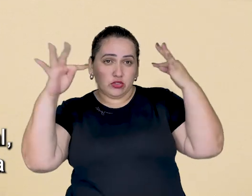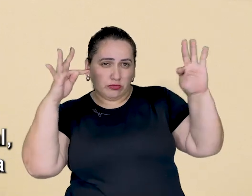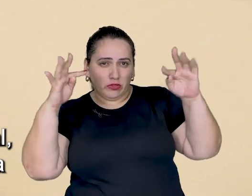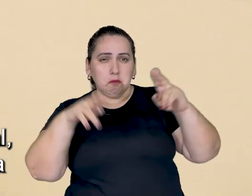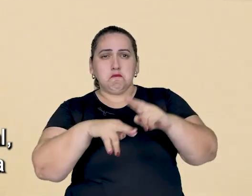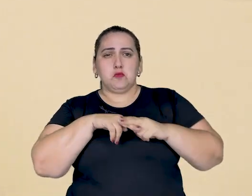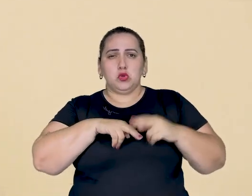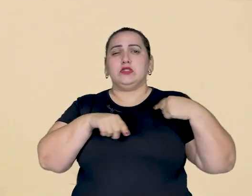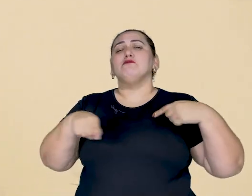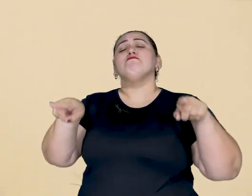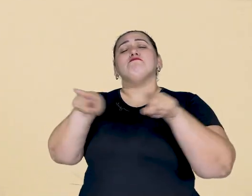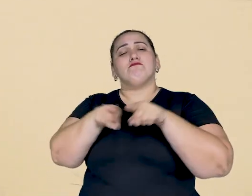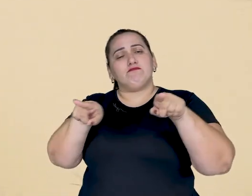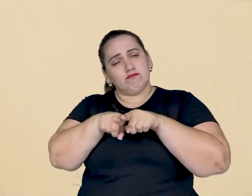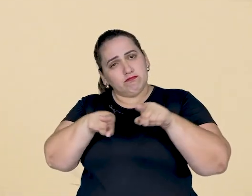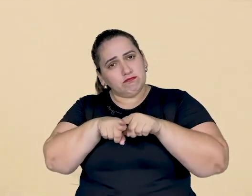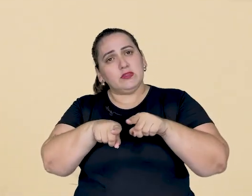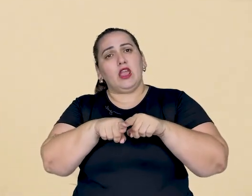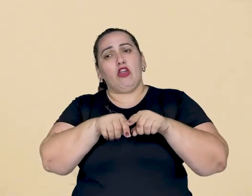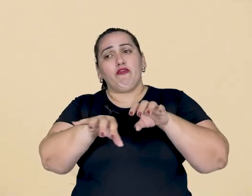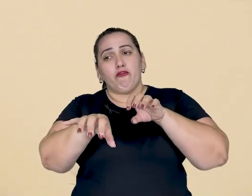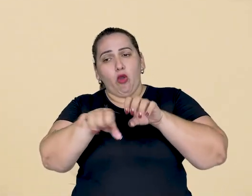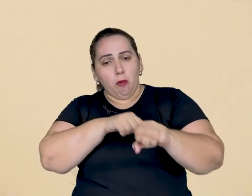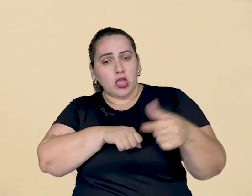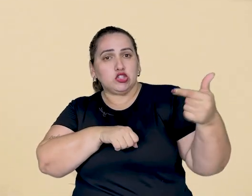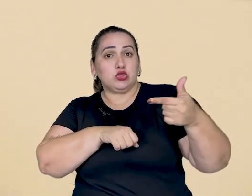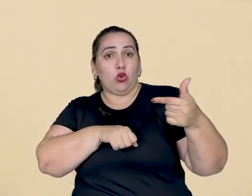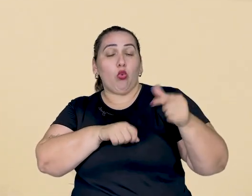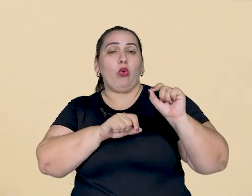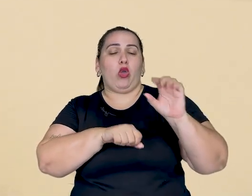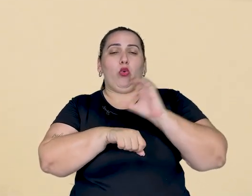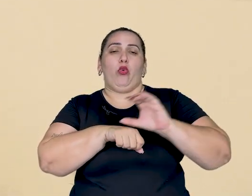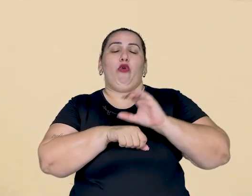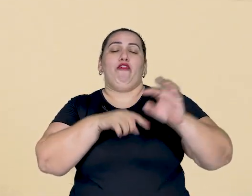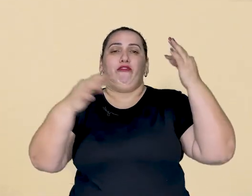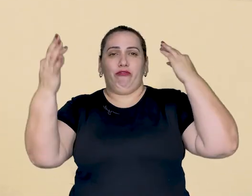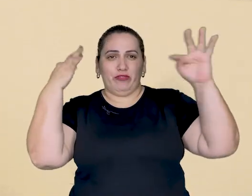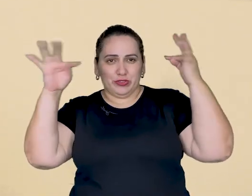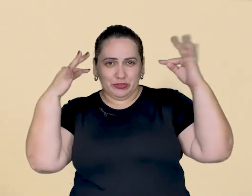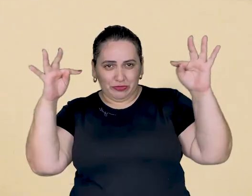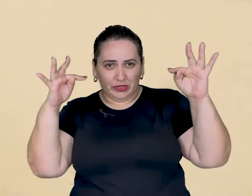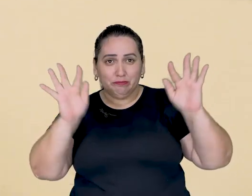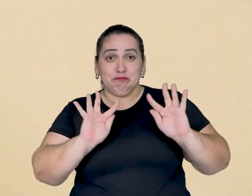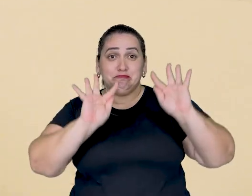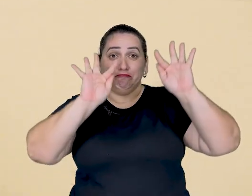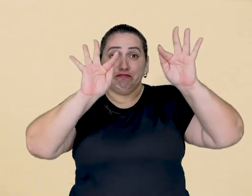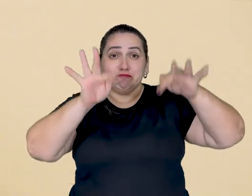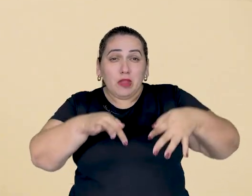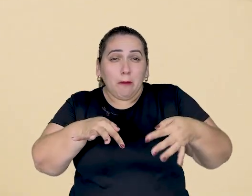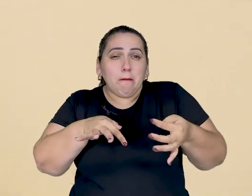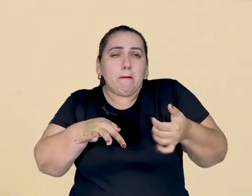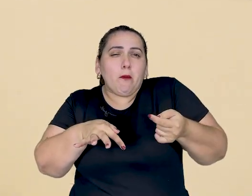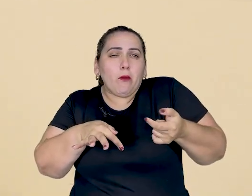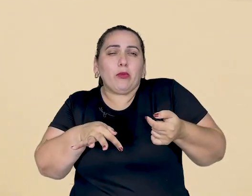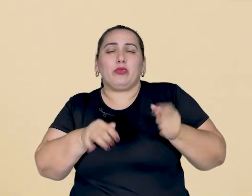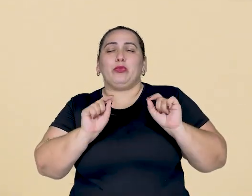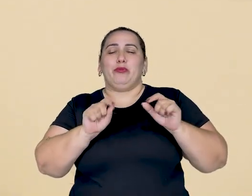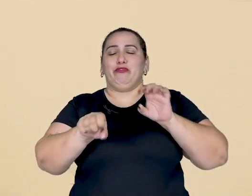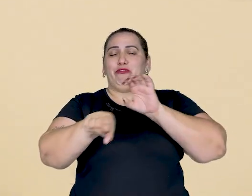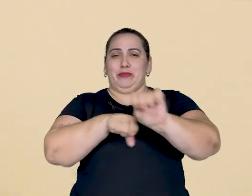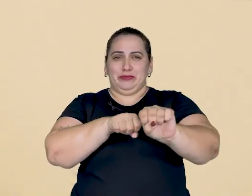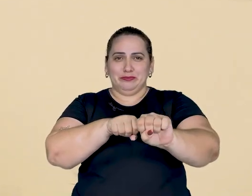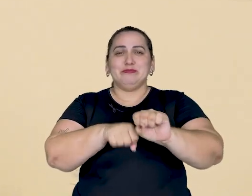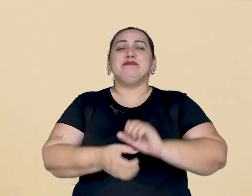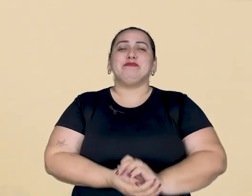área de Filosofia e, em razão disso, eu fiz uma segunda graduação que foi em Filosofia, terminei também faz